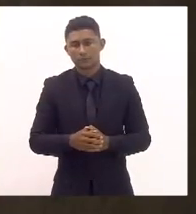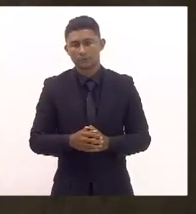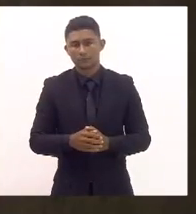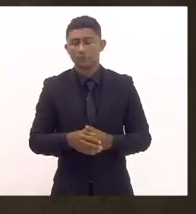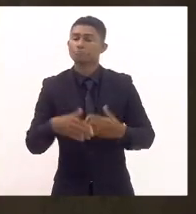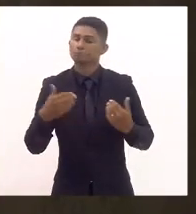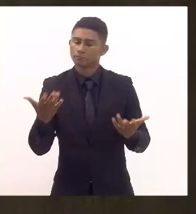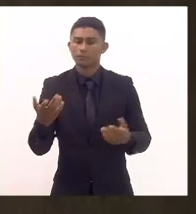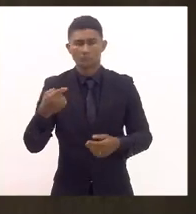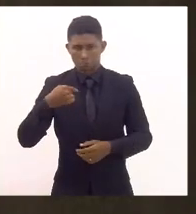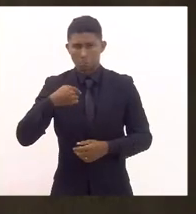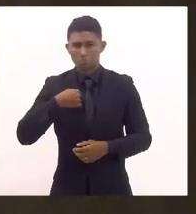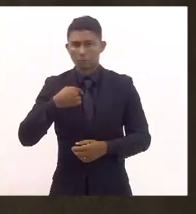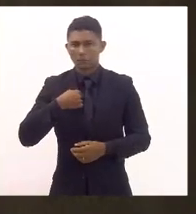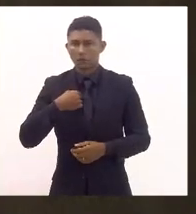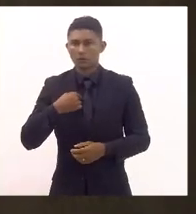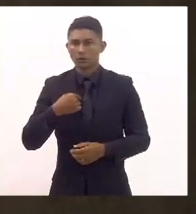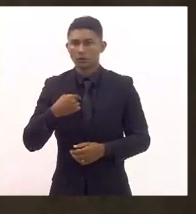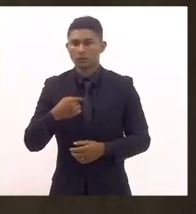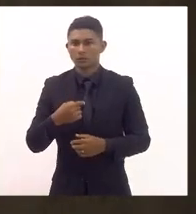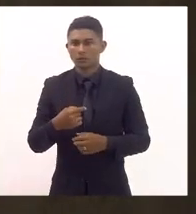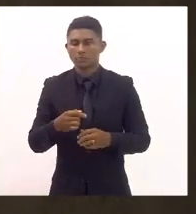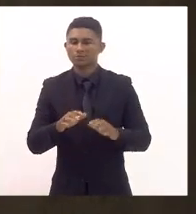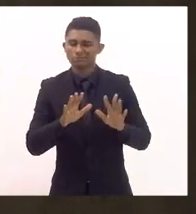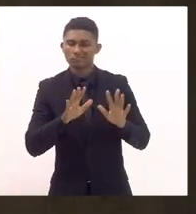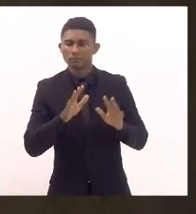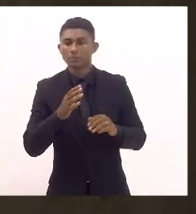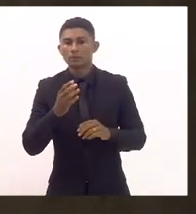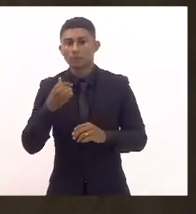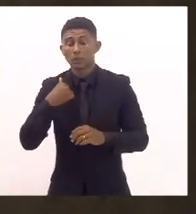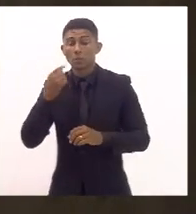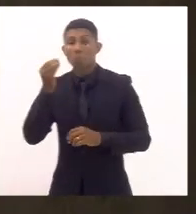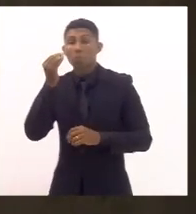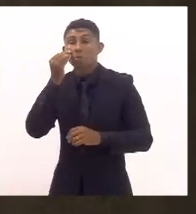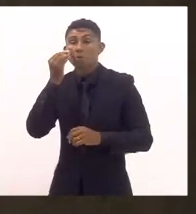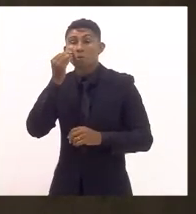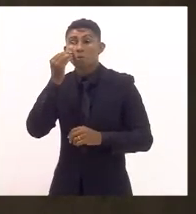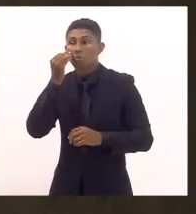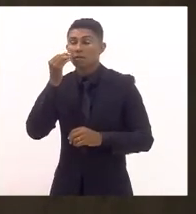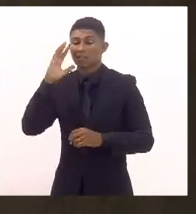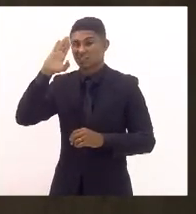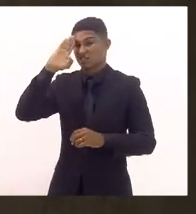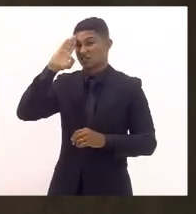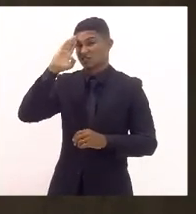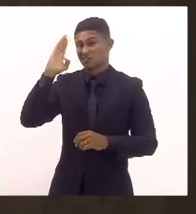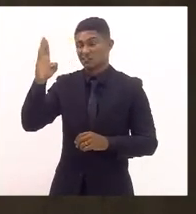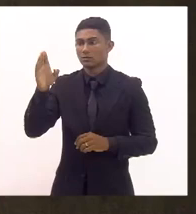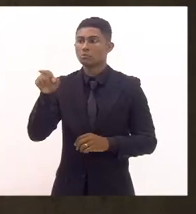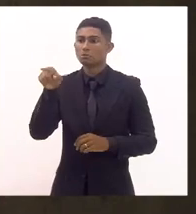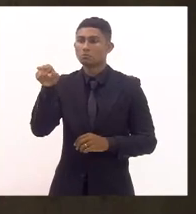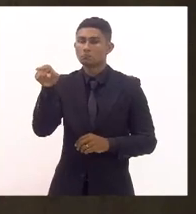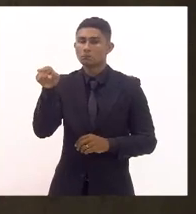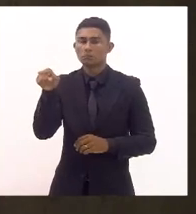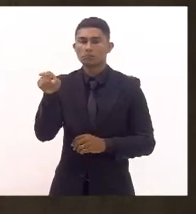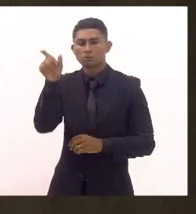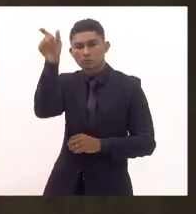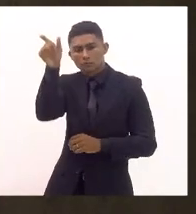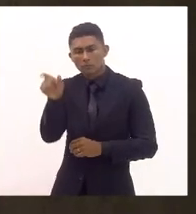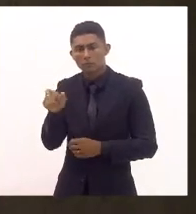e eu entrei em contato só para é diretamente com o